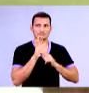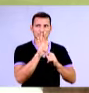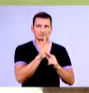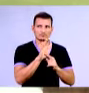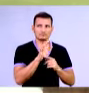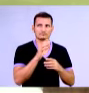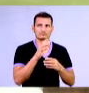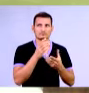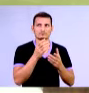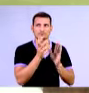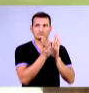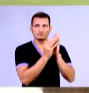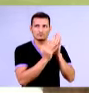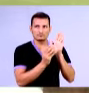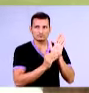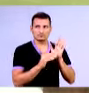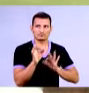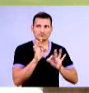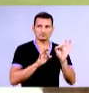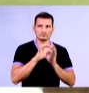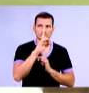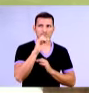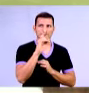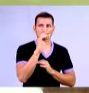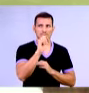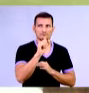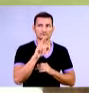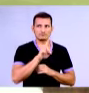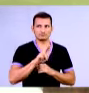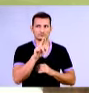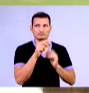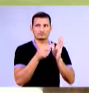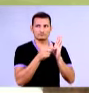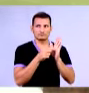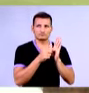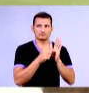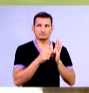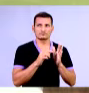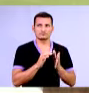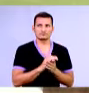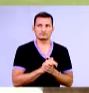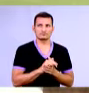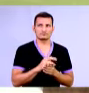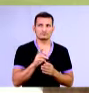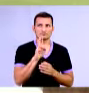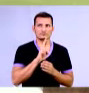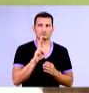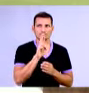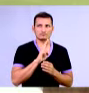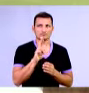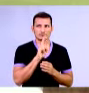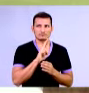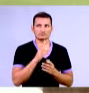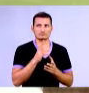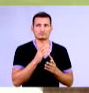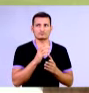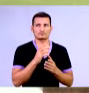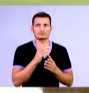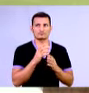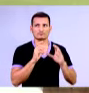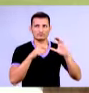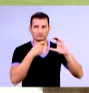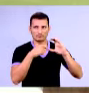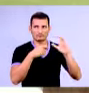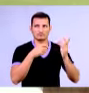conteúdo, para disponibilização, organização de dados, utilizando essas ferramentas. Utiliza como reprodutor de vídeo o Windows Media